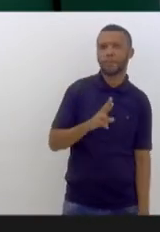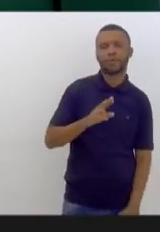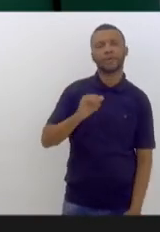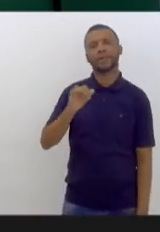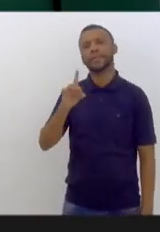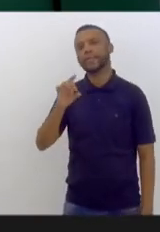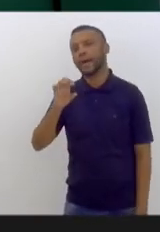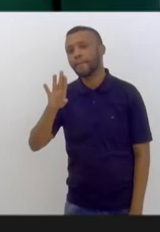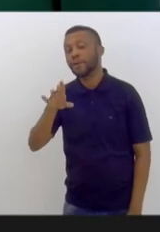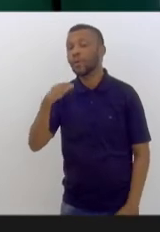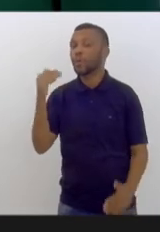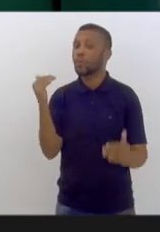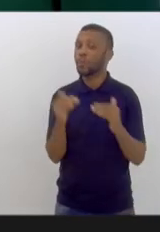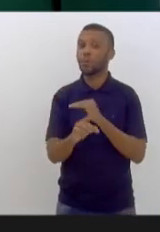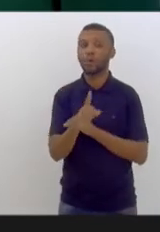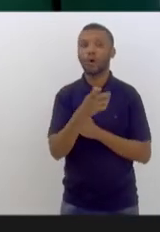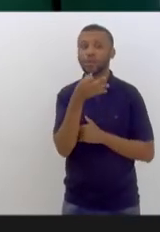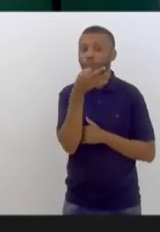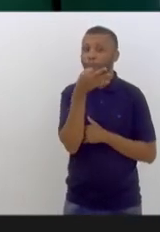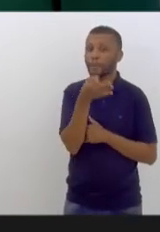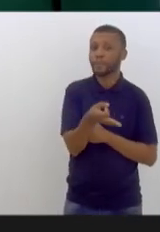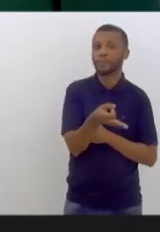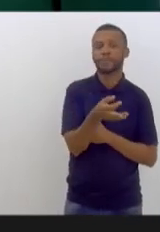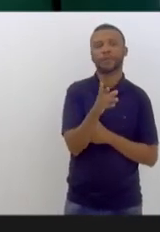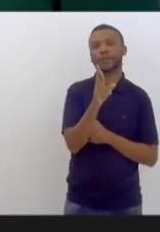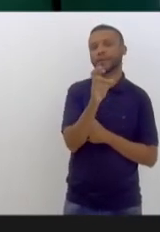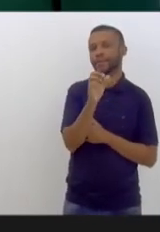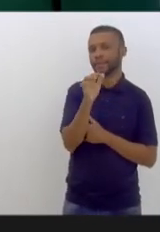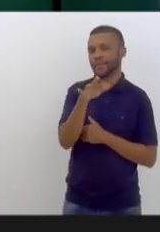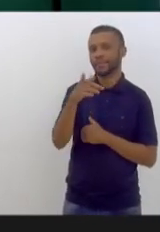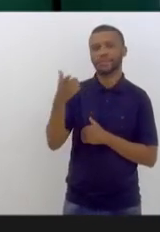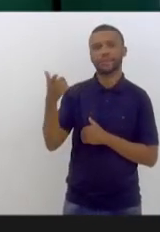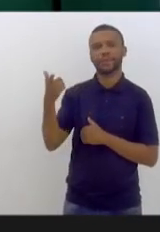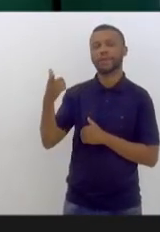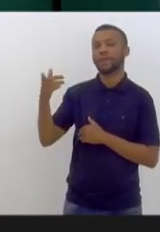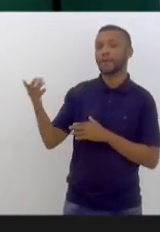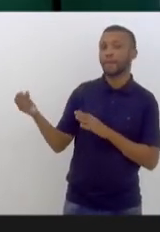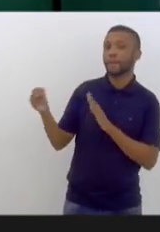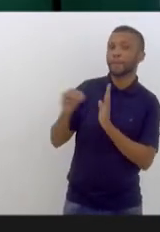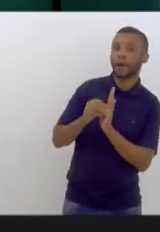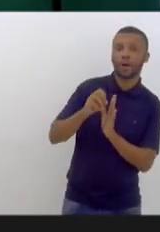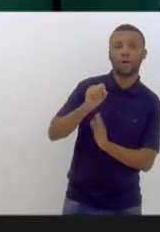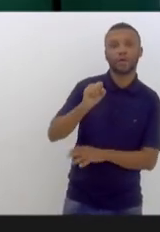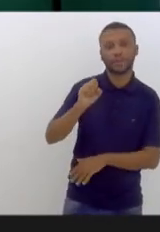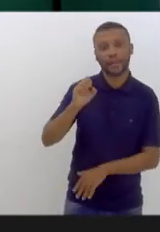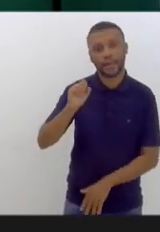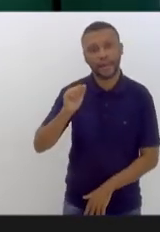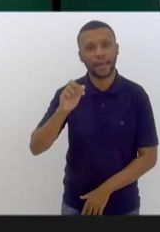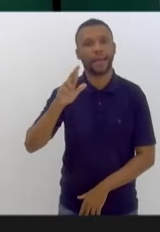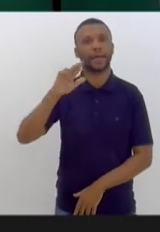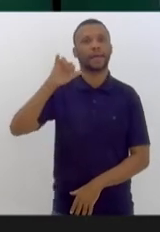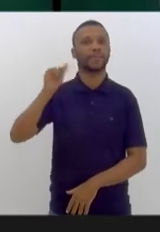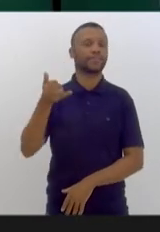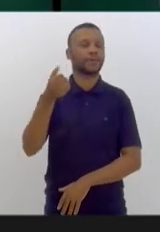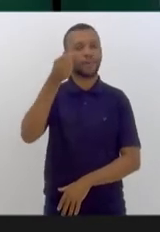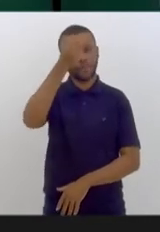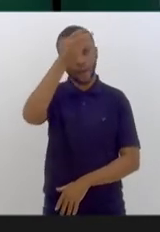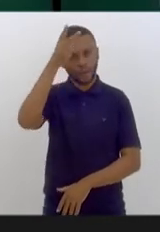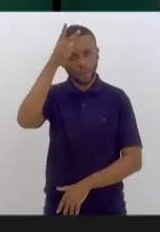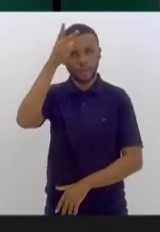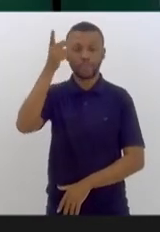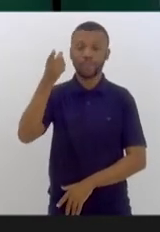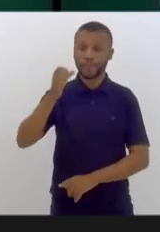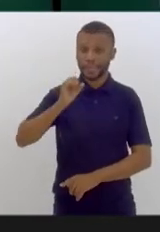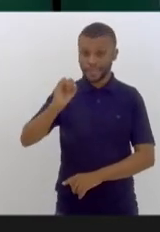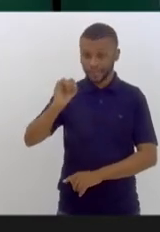Discordo com o posicionamento do Renan Ferreirinha em trazer o Saerge para o município, para os municípios, uma vez que